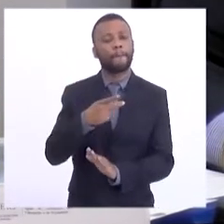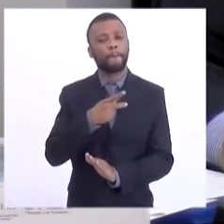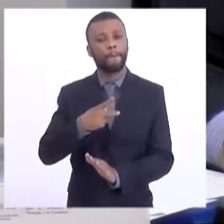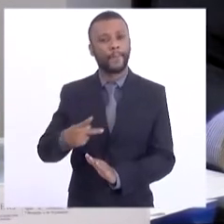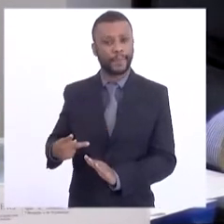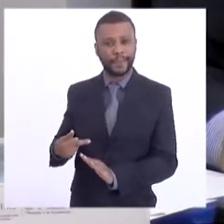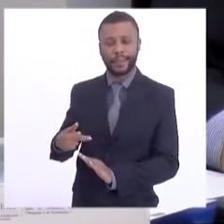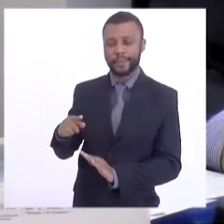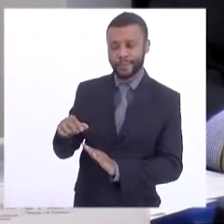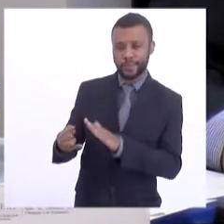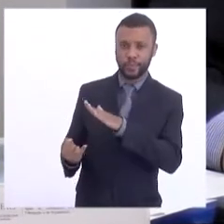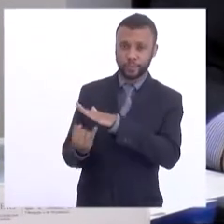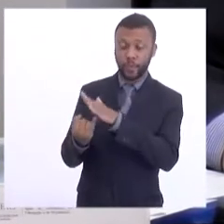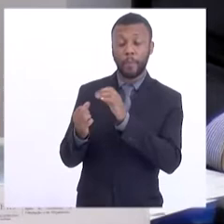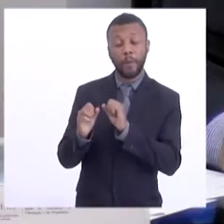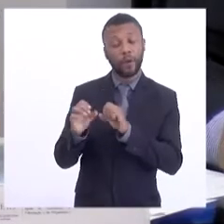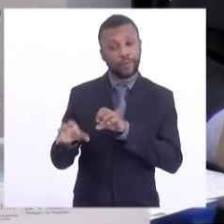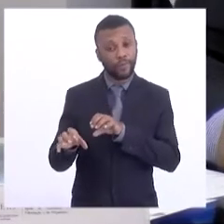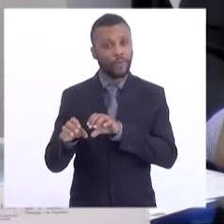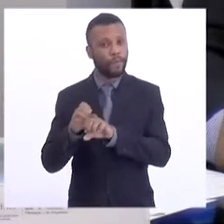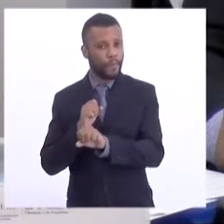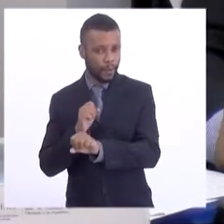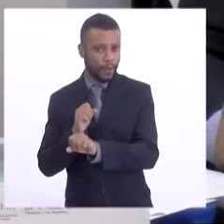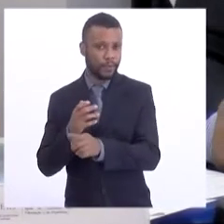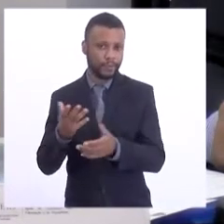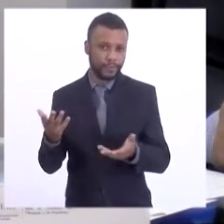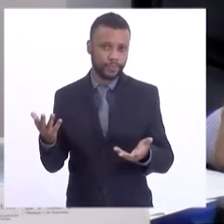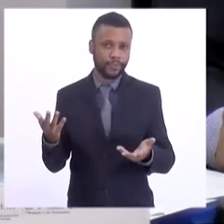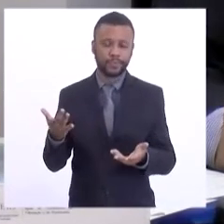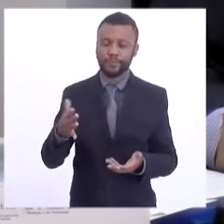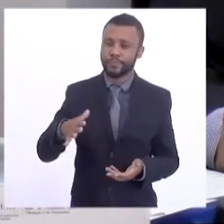o que pode ser formado em